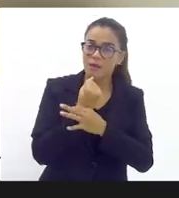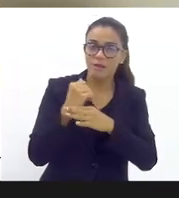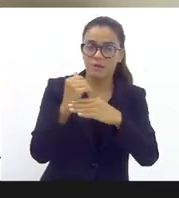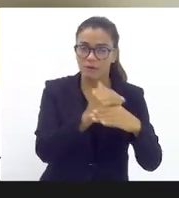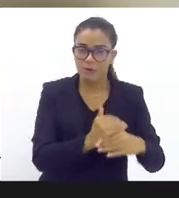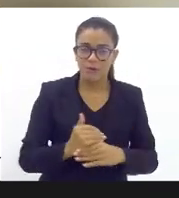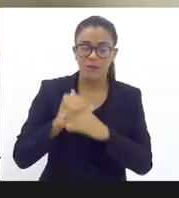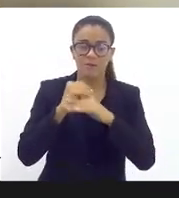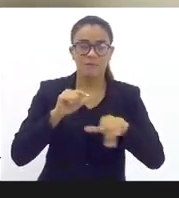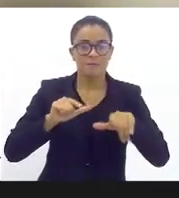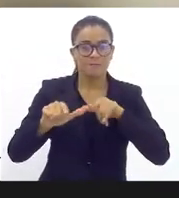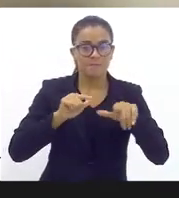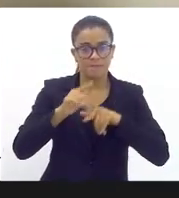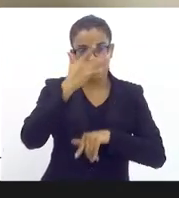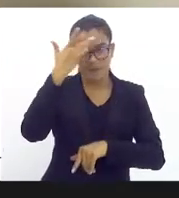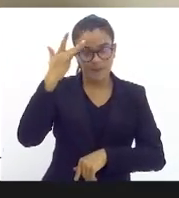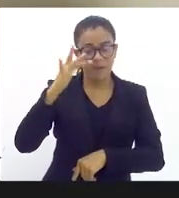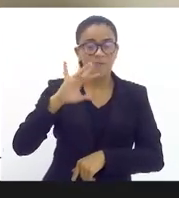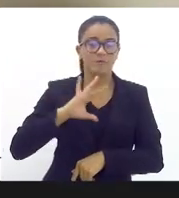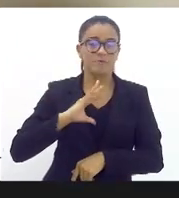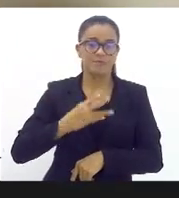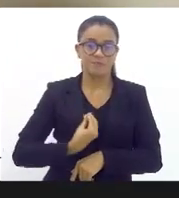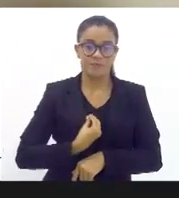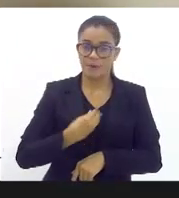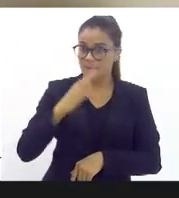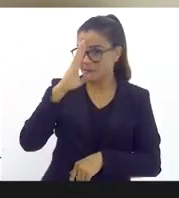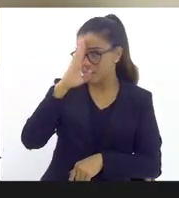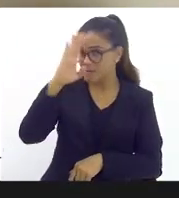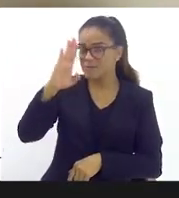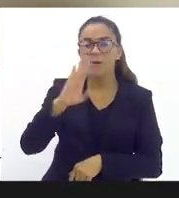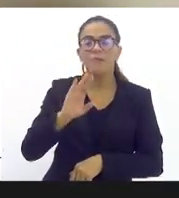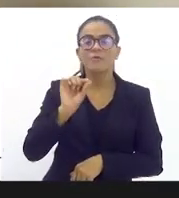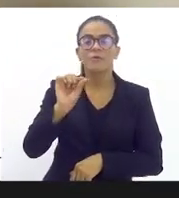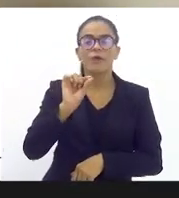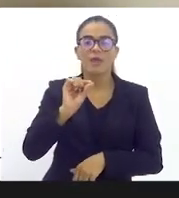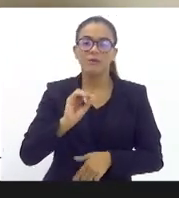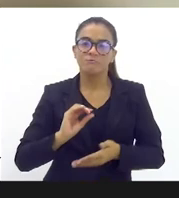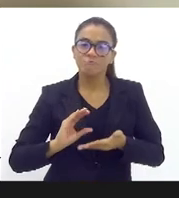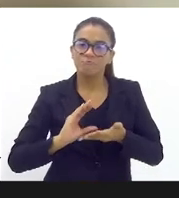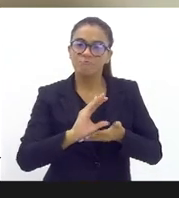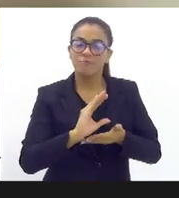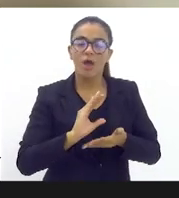no trabalho para pessoas trans, inclusive com cotas.